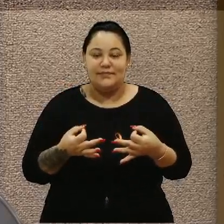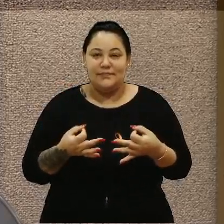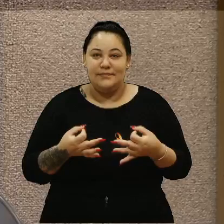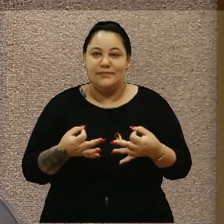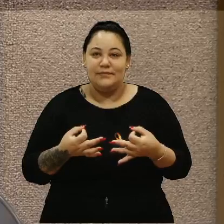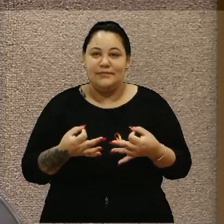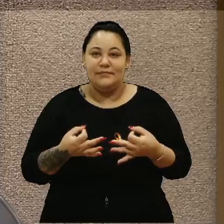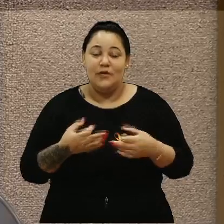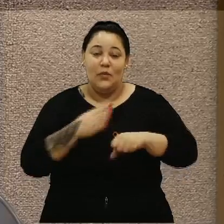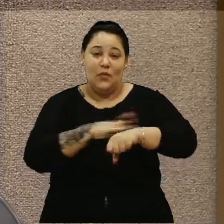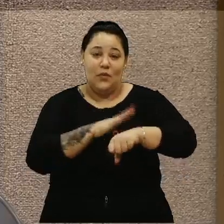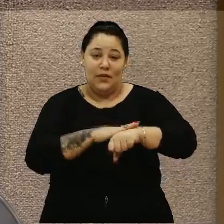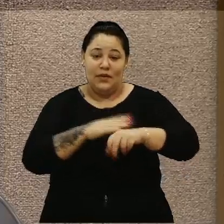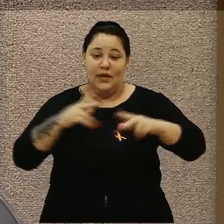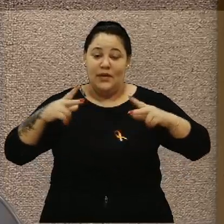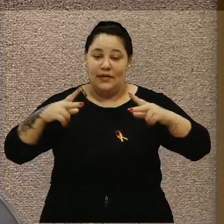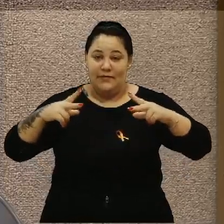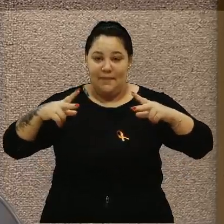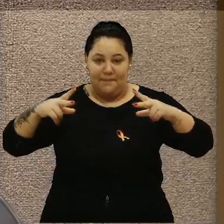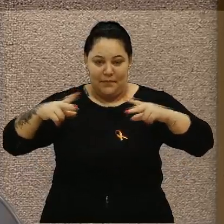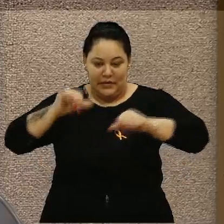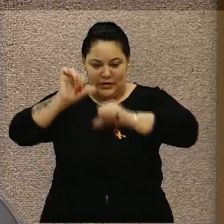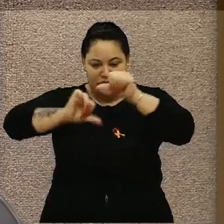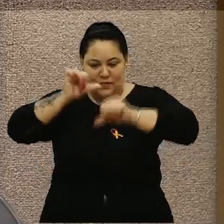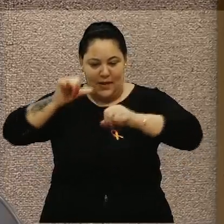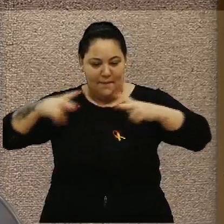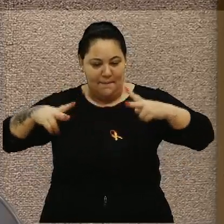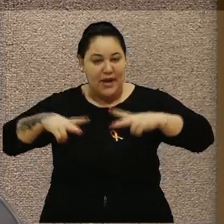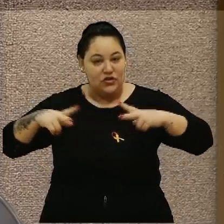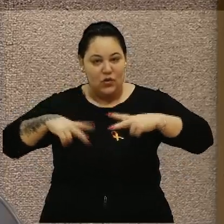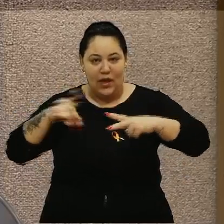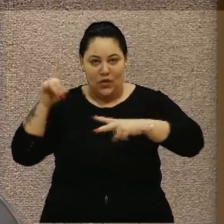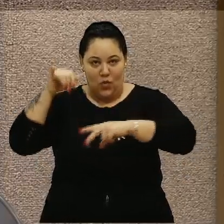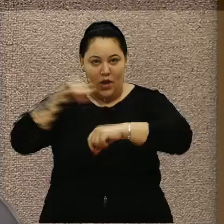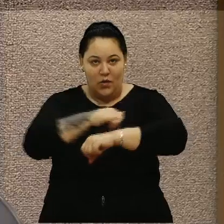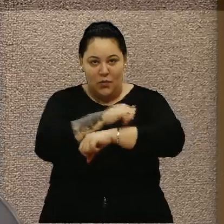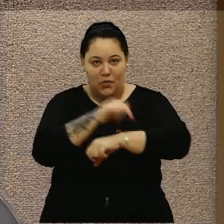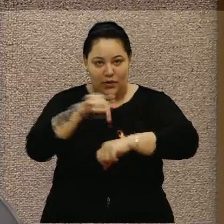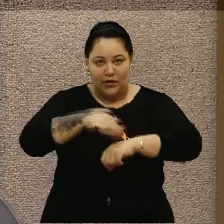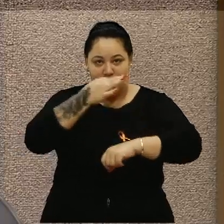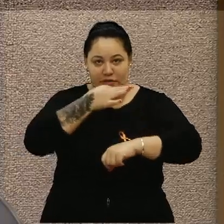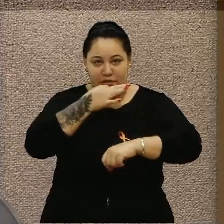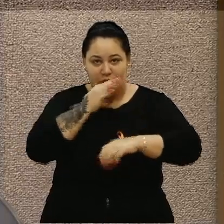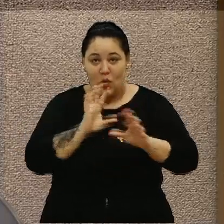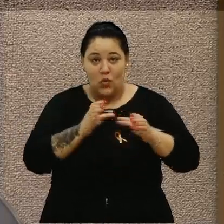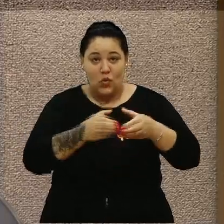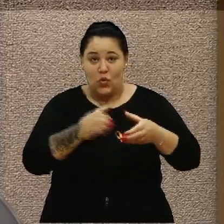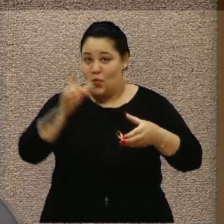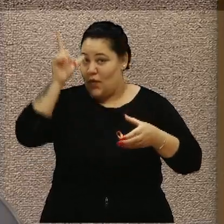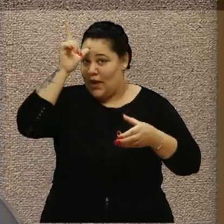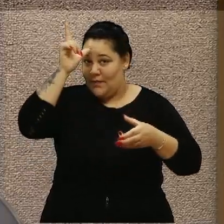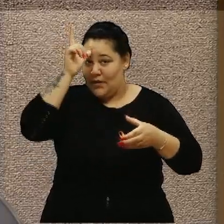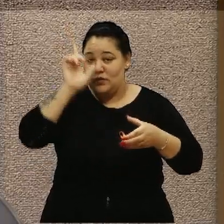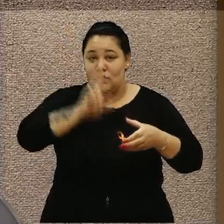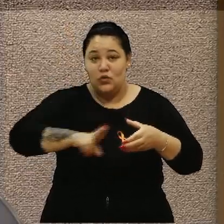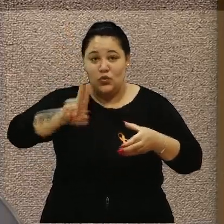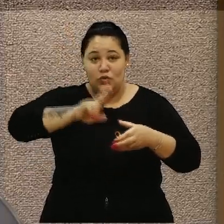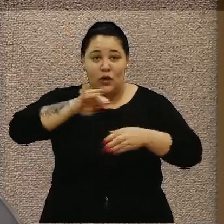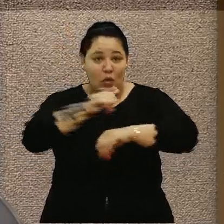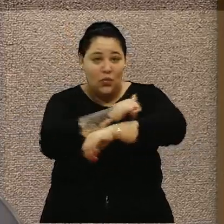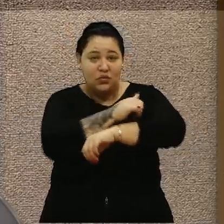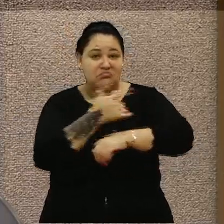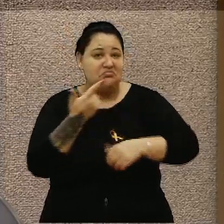da privatização do Salgado Filho, não, a companhia alemã aí que explora o Salgado Filho não